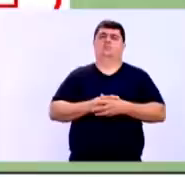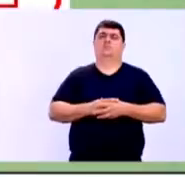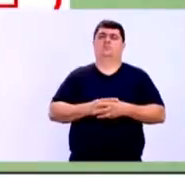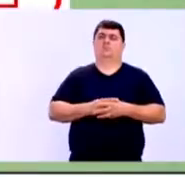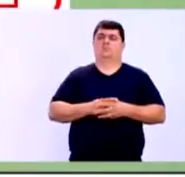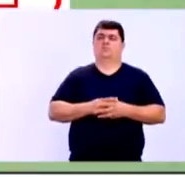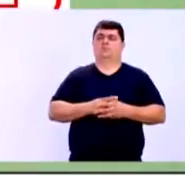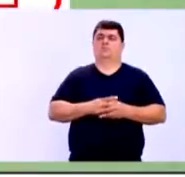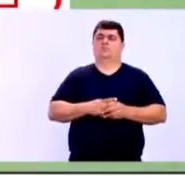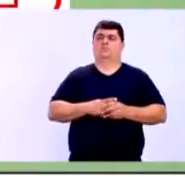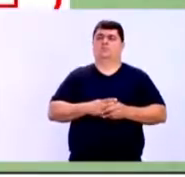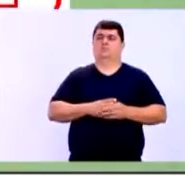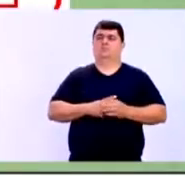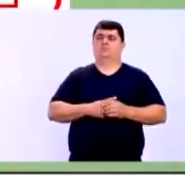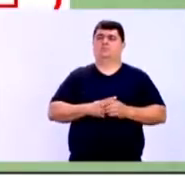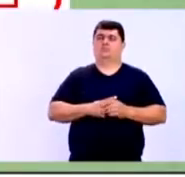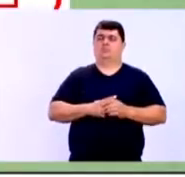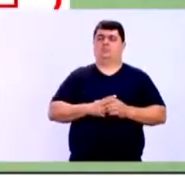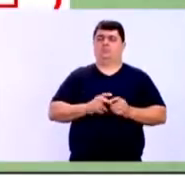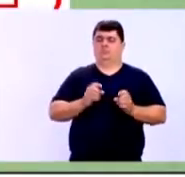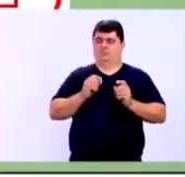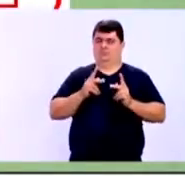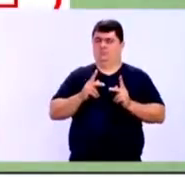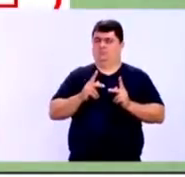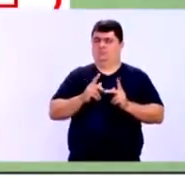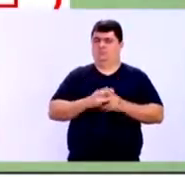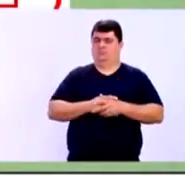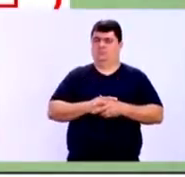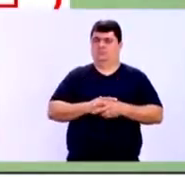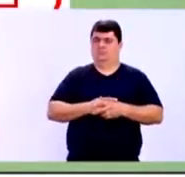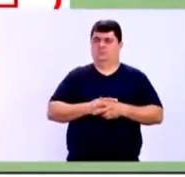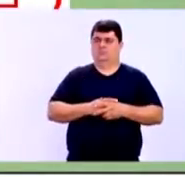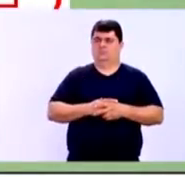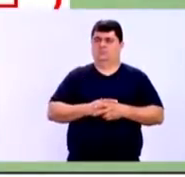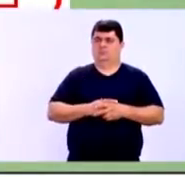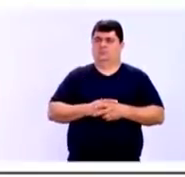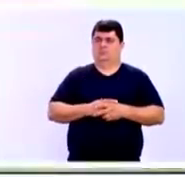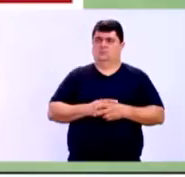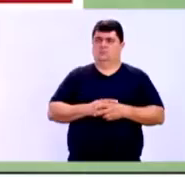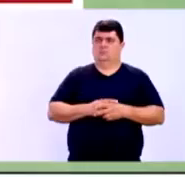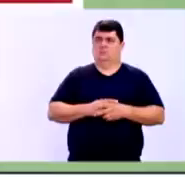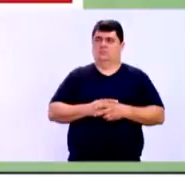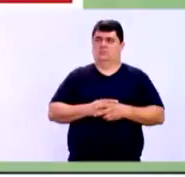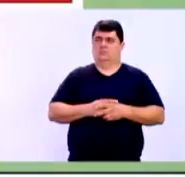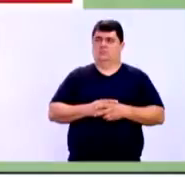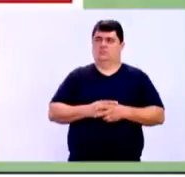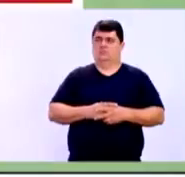preço mais baixo para vender. Certo? Então, são decisões gerenciais.